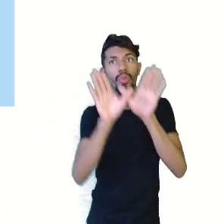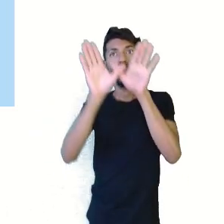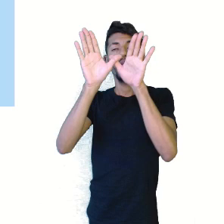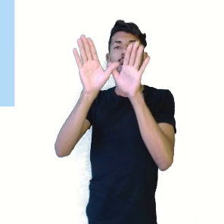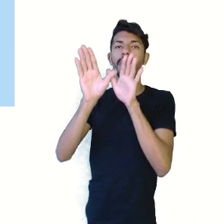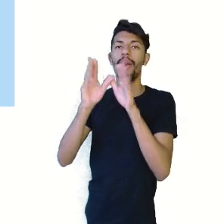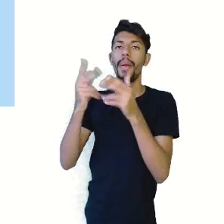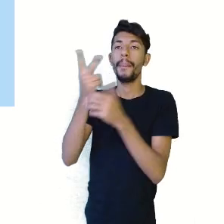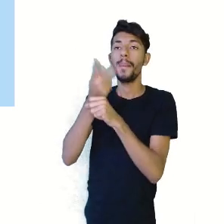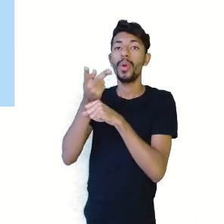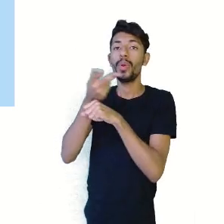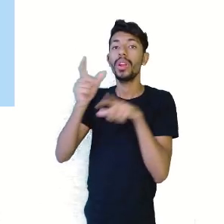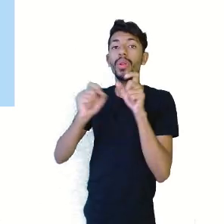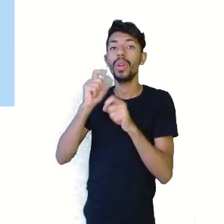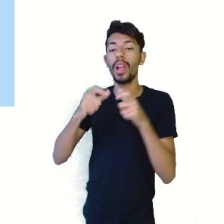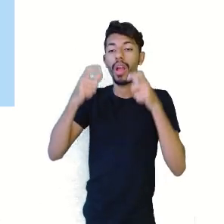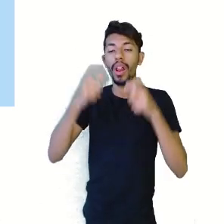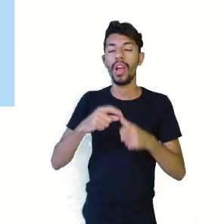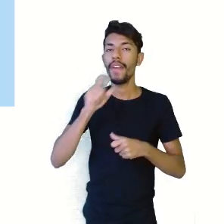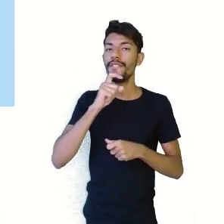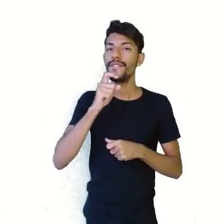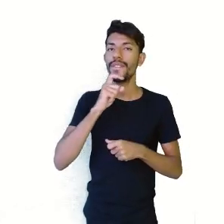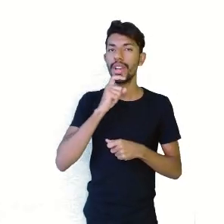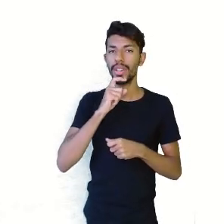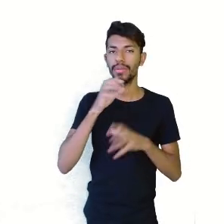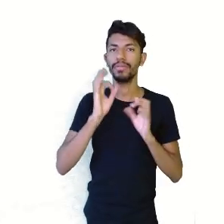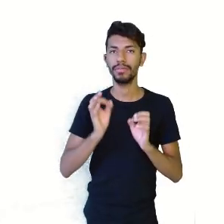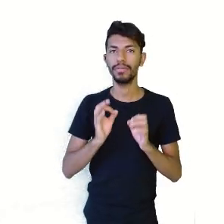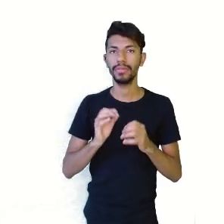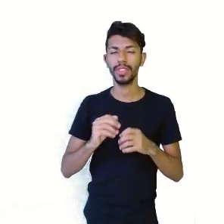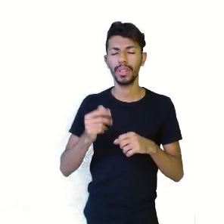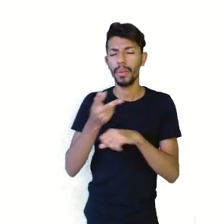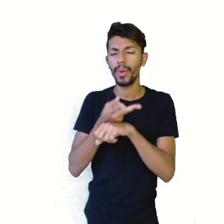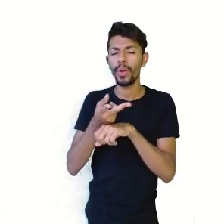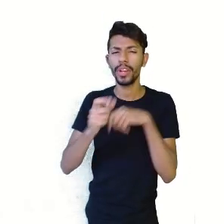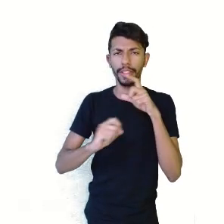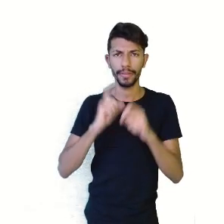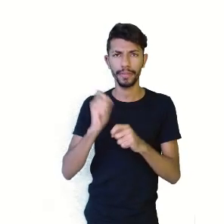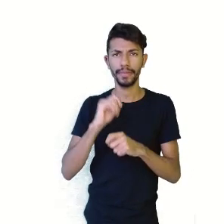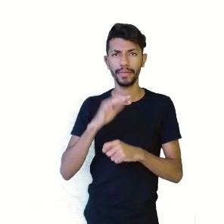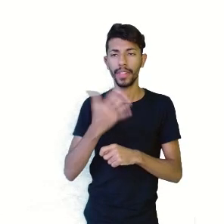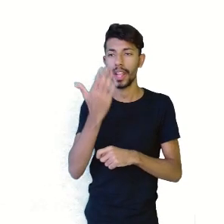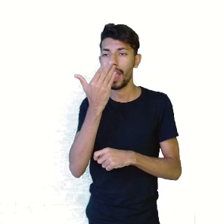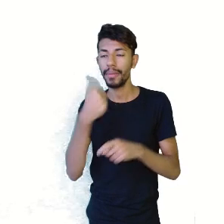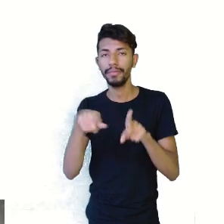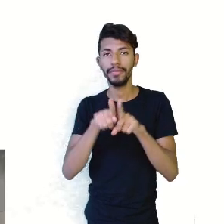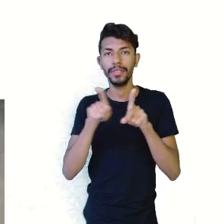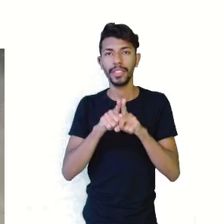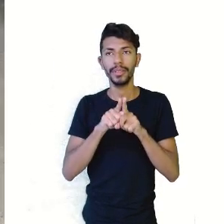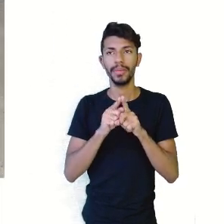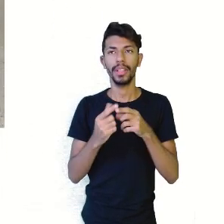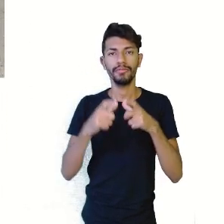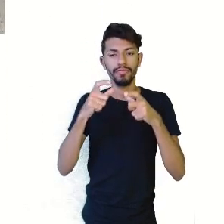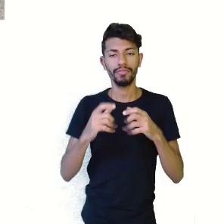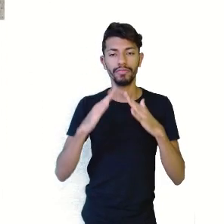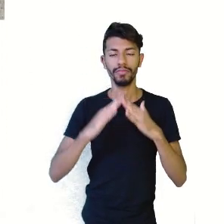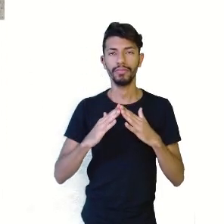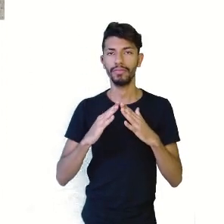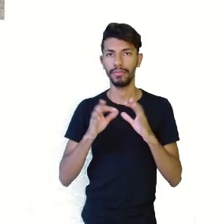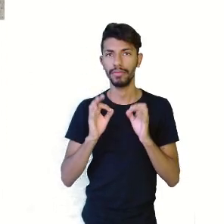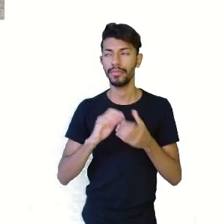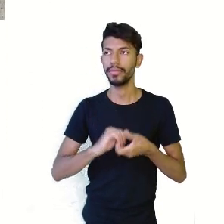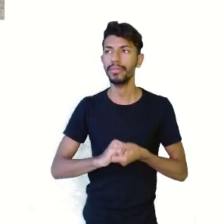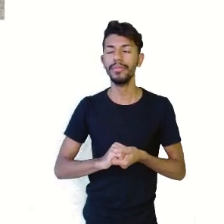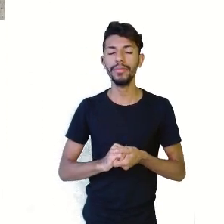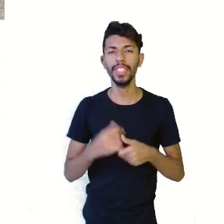procuram também alimento e abrigo. Interessante, né? O mundo das aves é fantástico. Outra característica